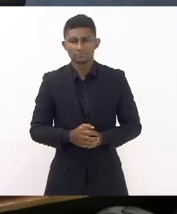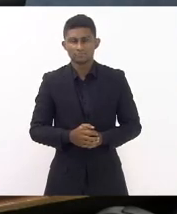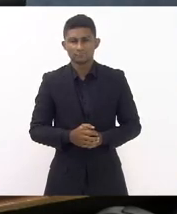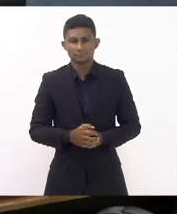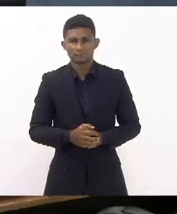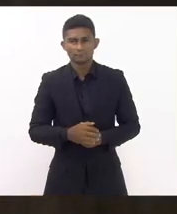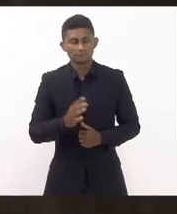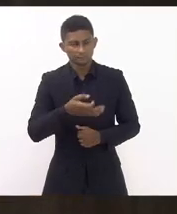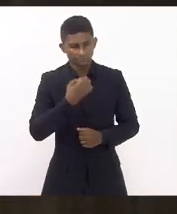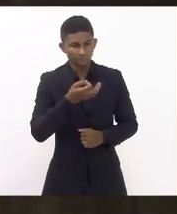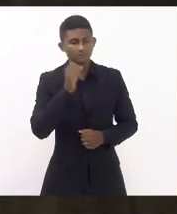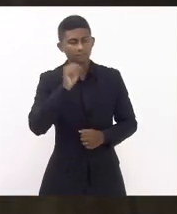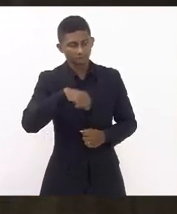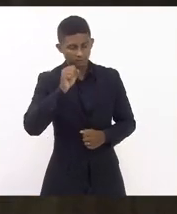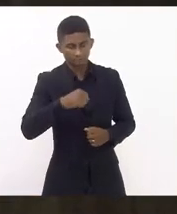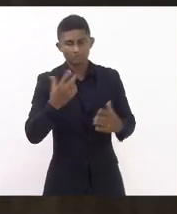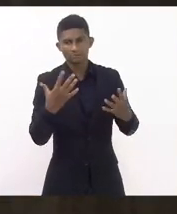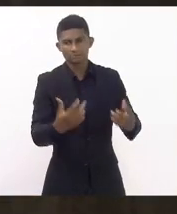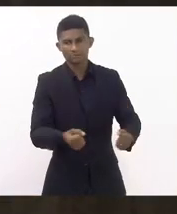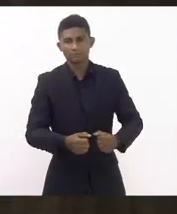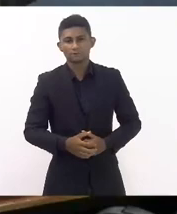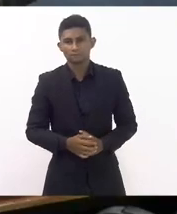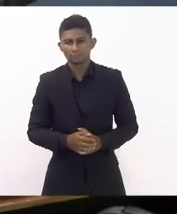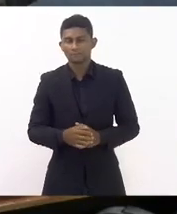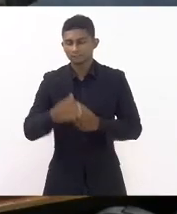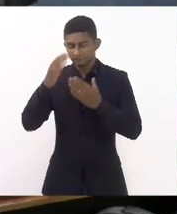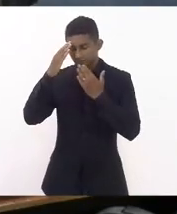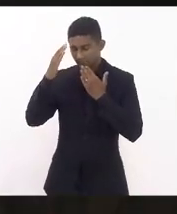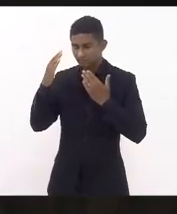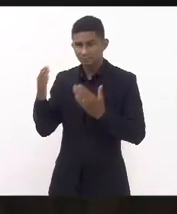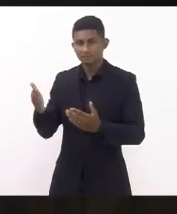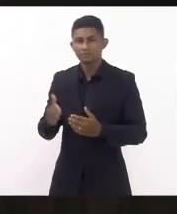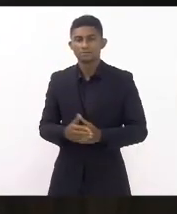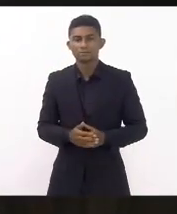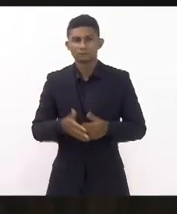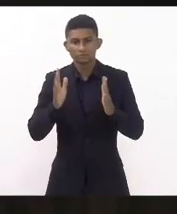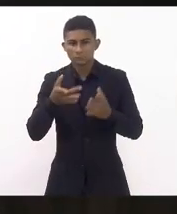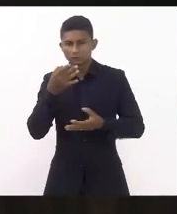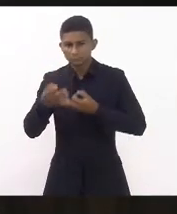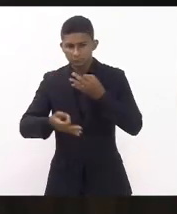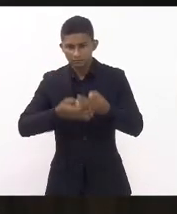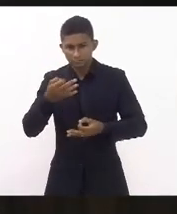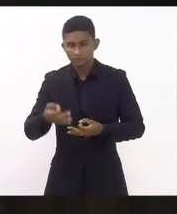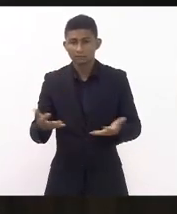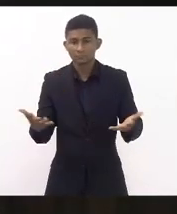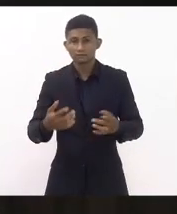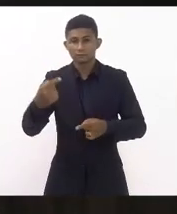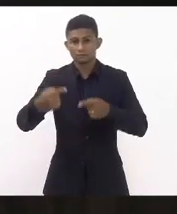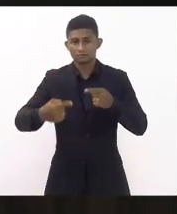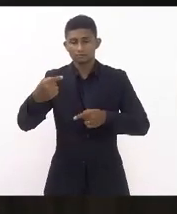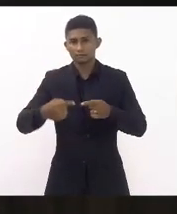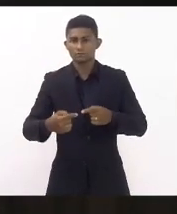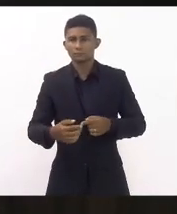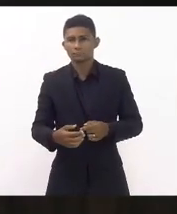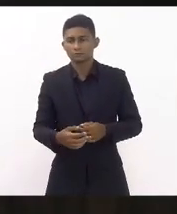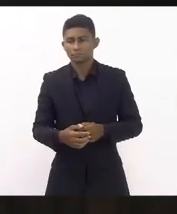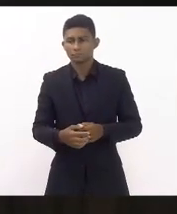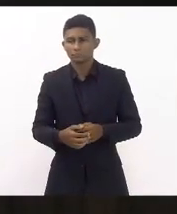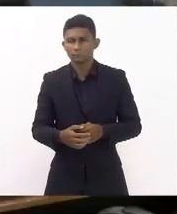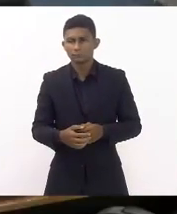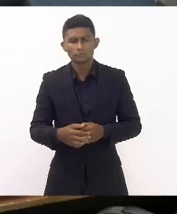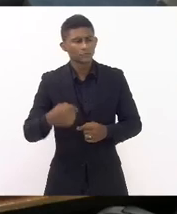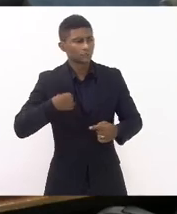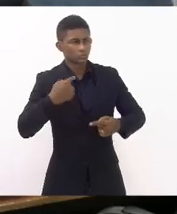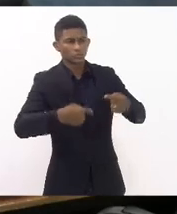O parecer é favorável, presidente. Obrigado, deputado. Com os pareceres emitidos, em discussão. Não havendo deputado que a gente... Tiaju, eu não quero